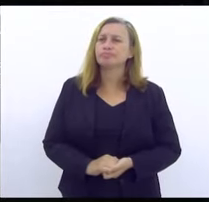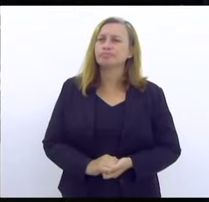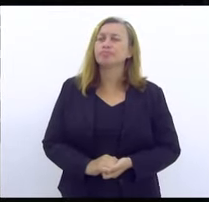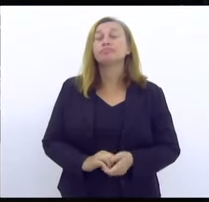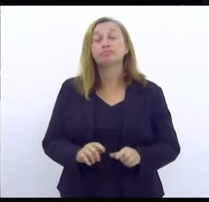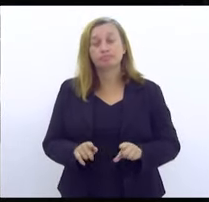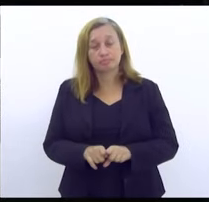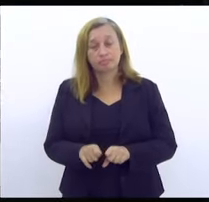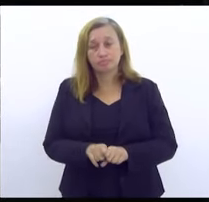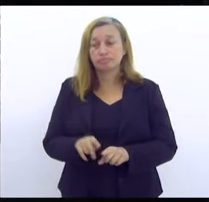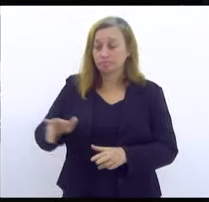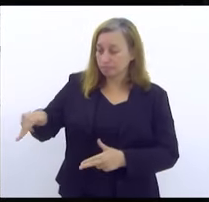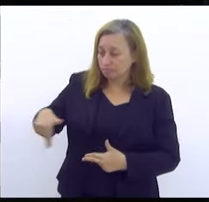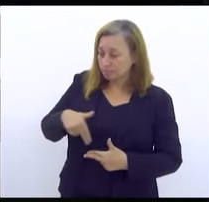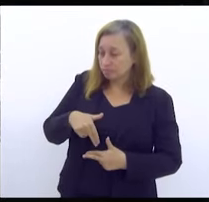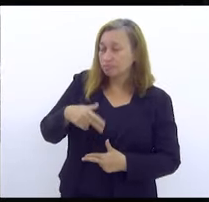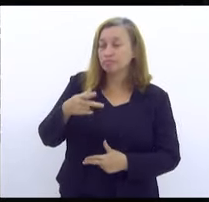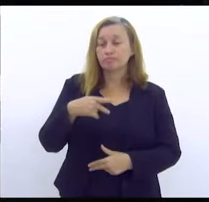também venho aqui abordar